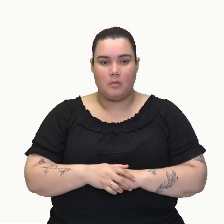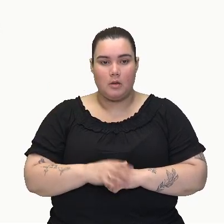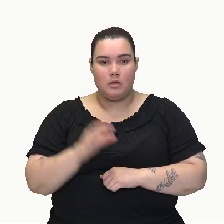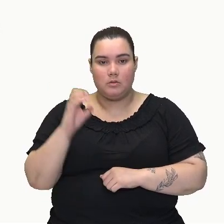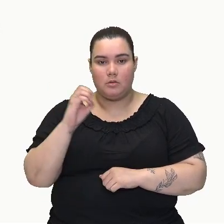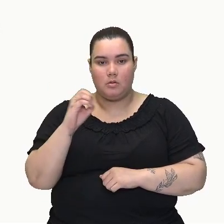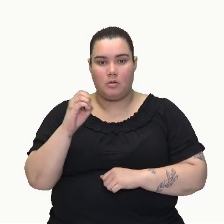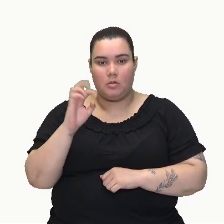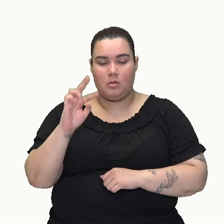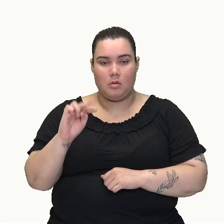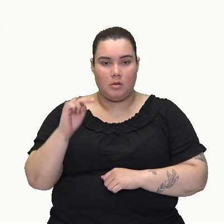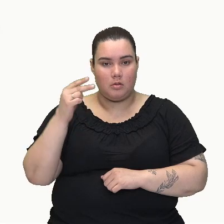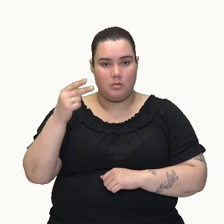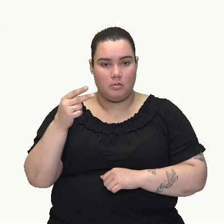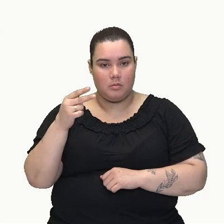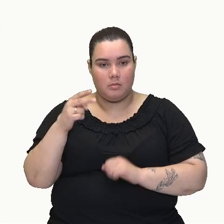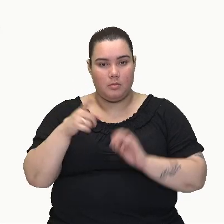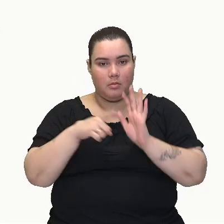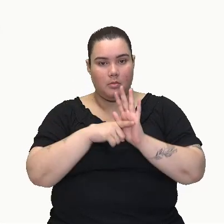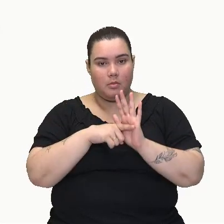colocar 0, tá?